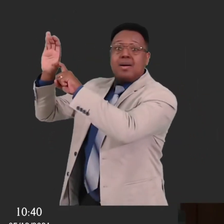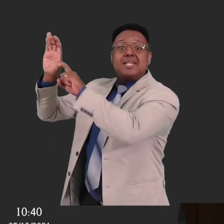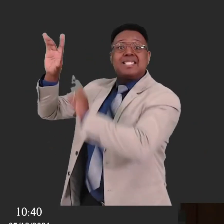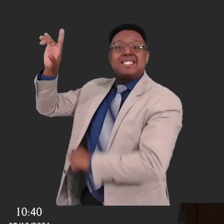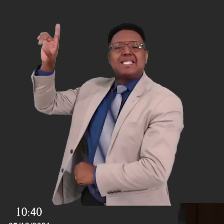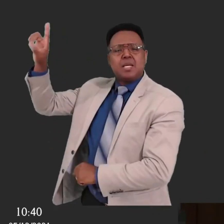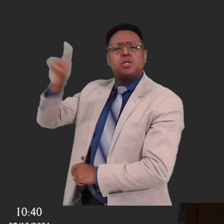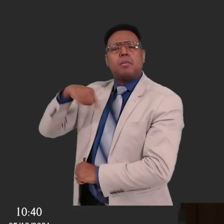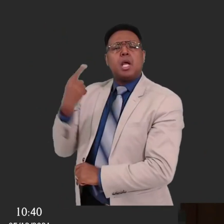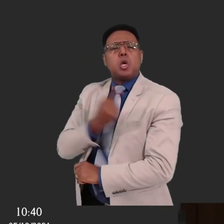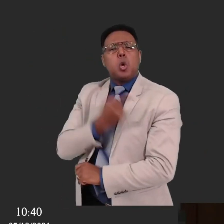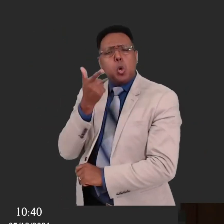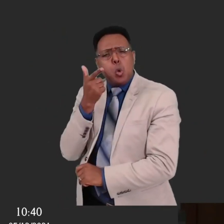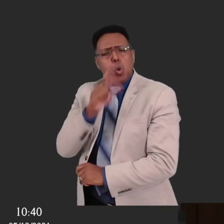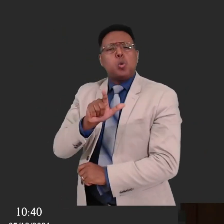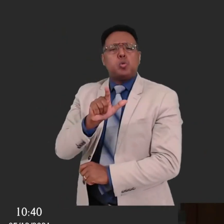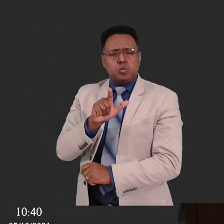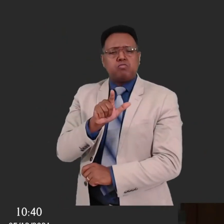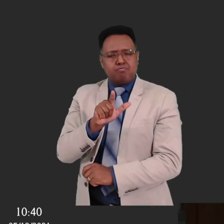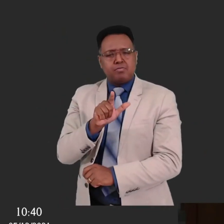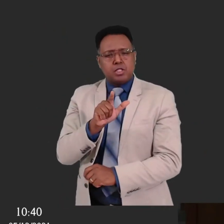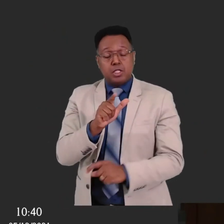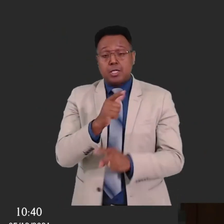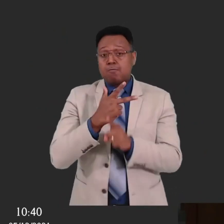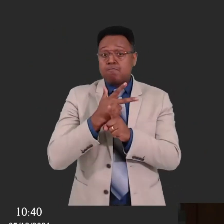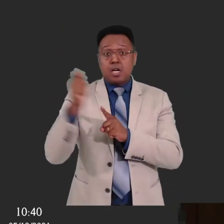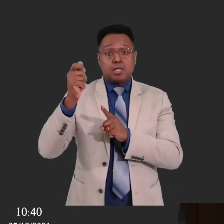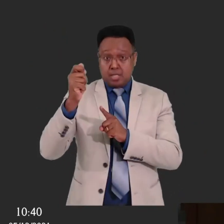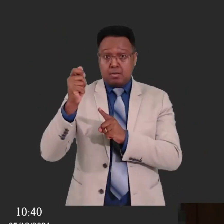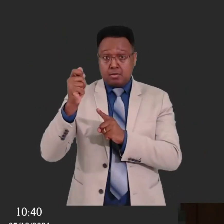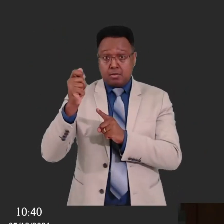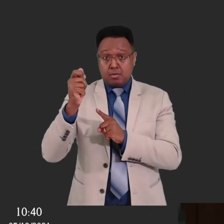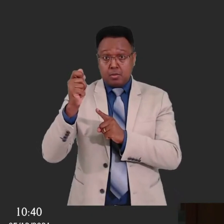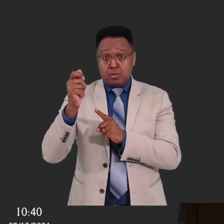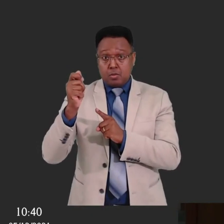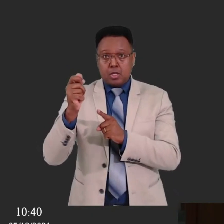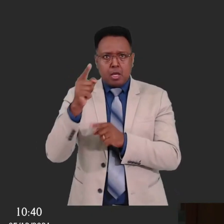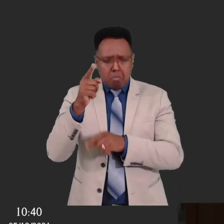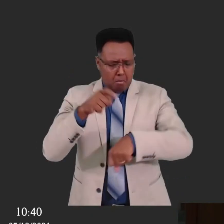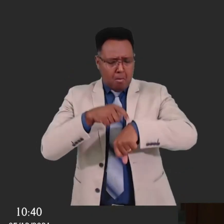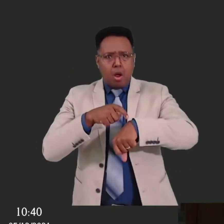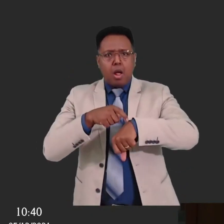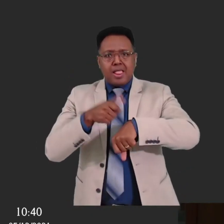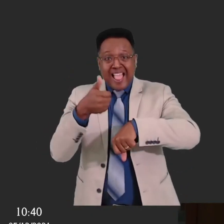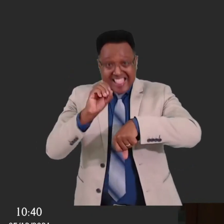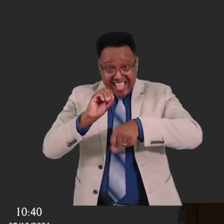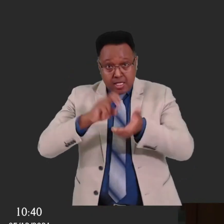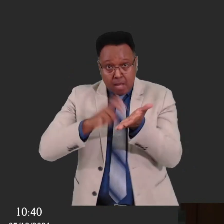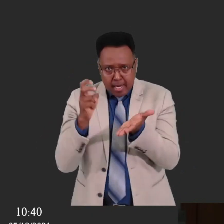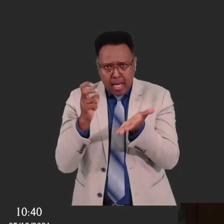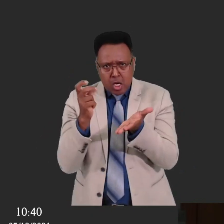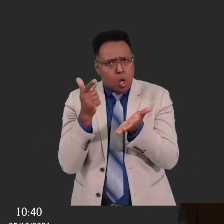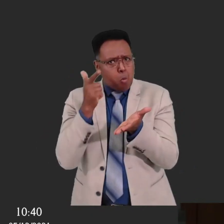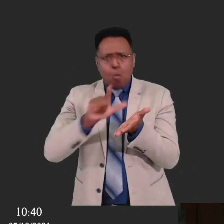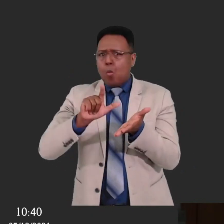esta etapa que chegou até as 10 horas de hoje, nós vencemos pela bondade de Deus. E das 10